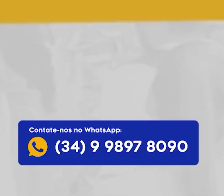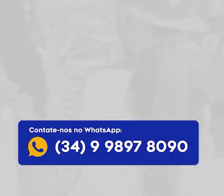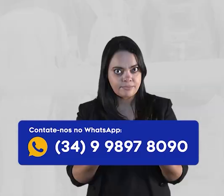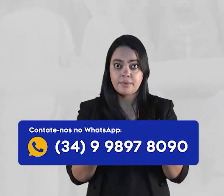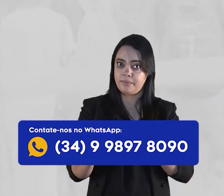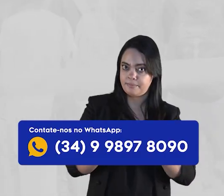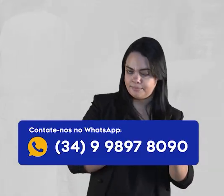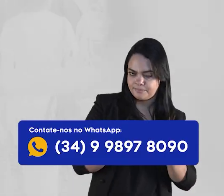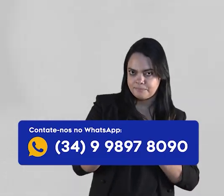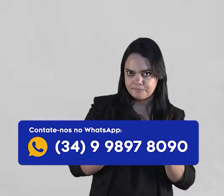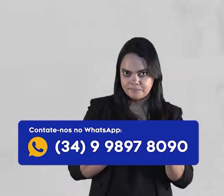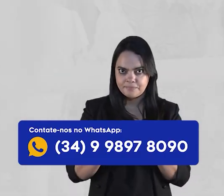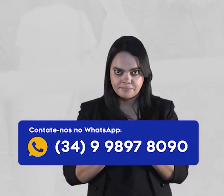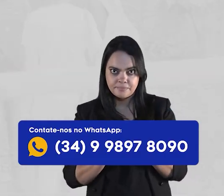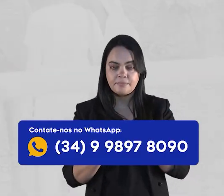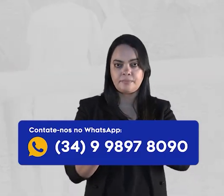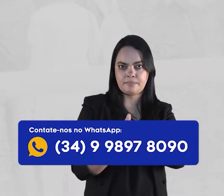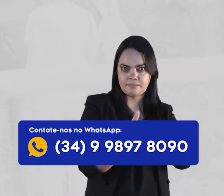k